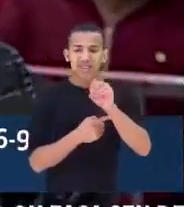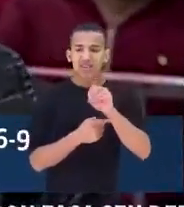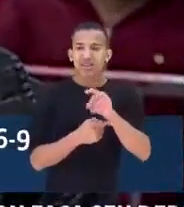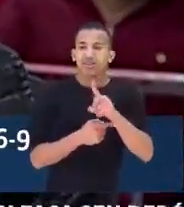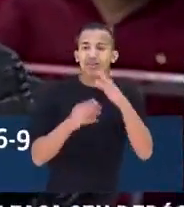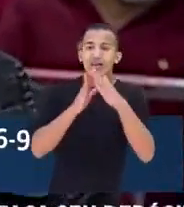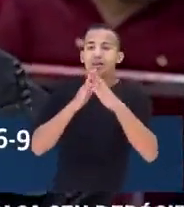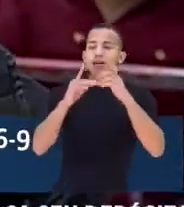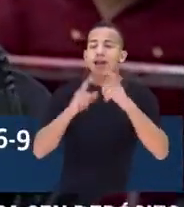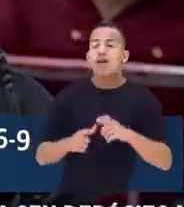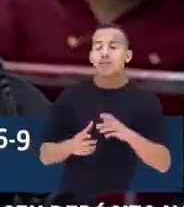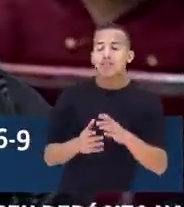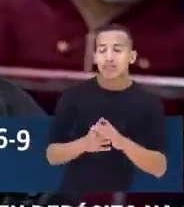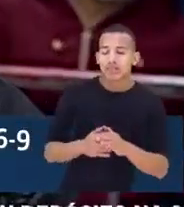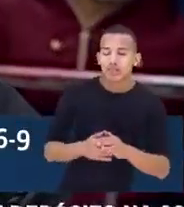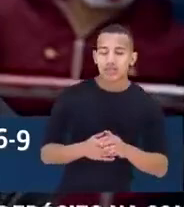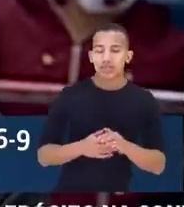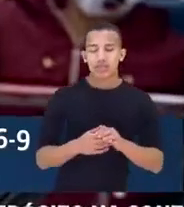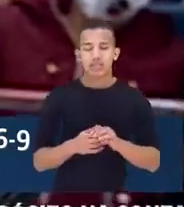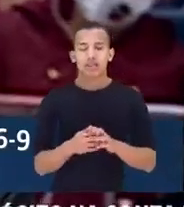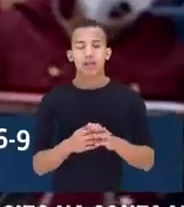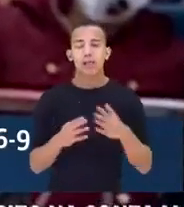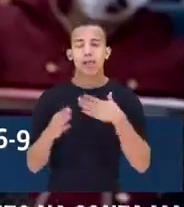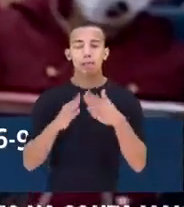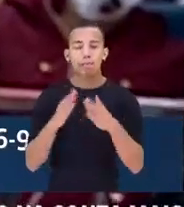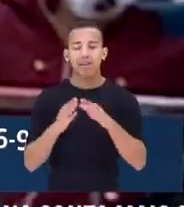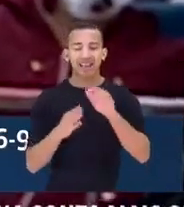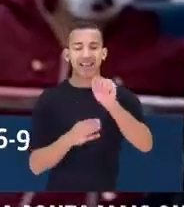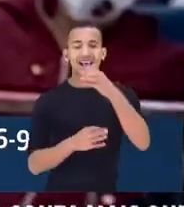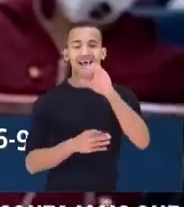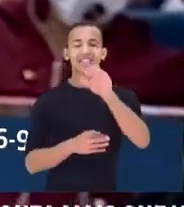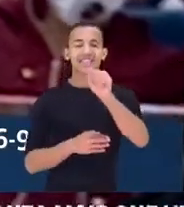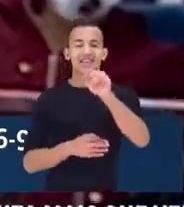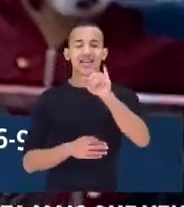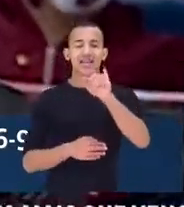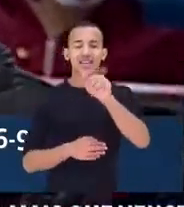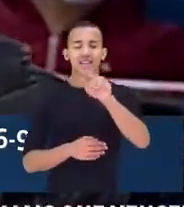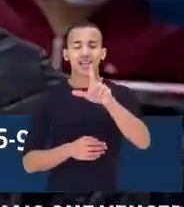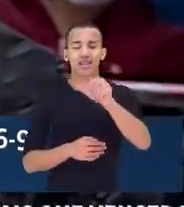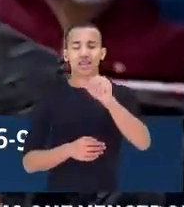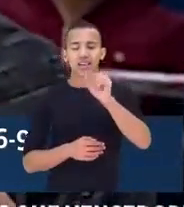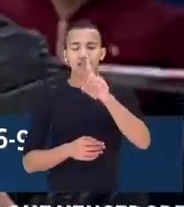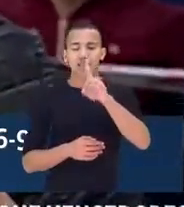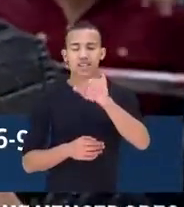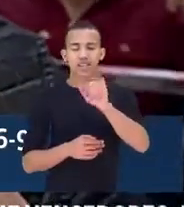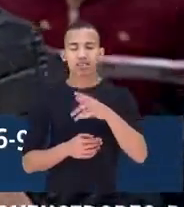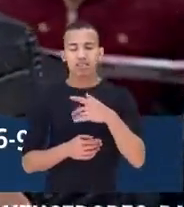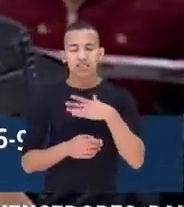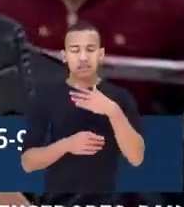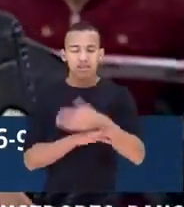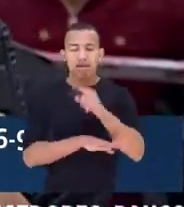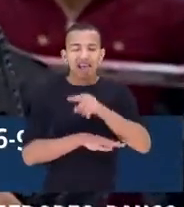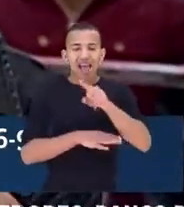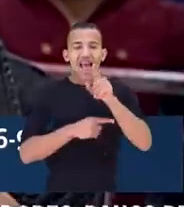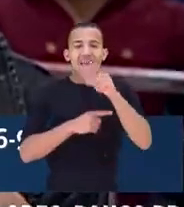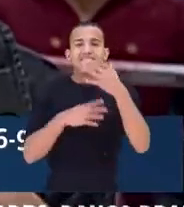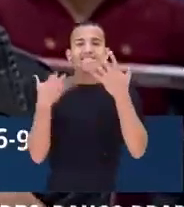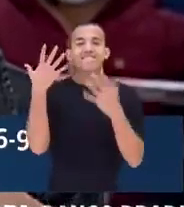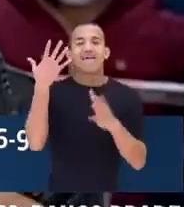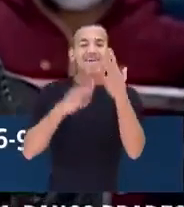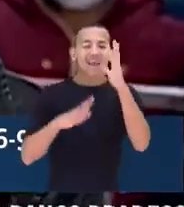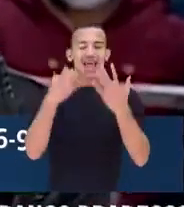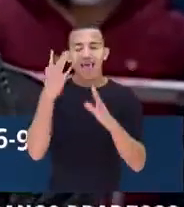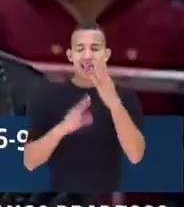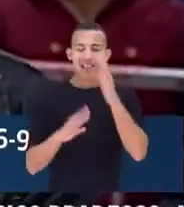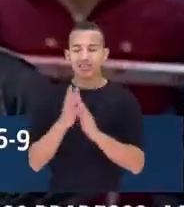Açailândia, Maranhão. Que nome bonito, Açailândia. Apóstolo, eu vim aqui em fevereiro com meus pais. Meu pai estava